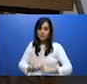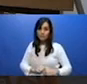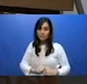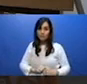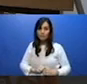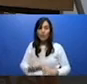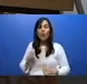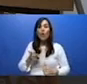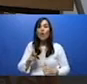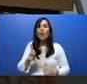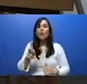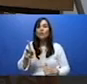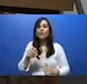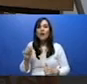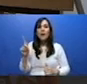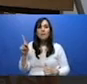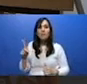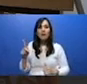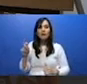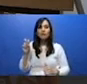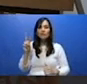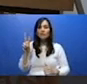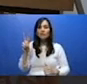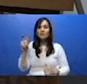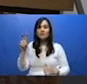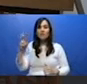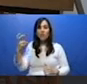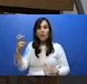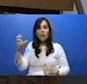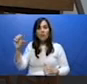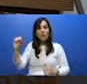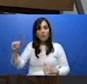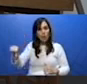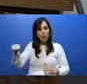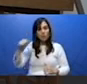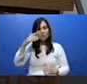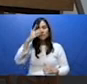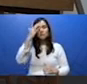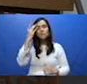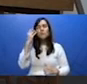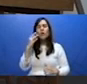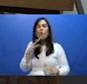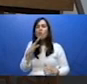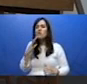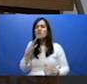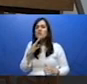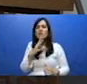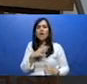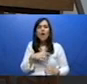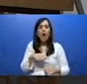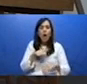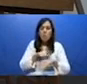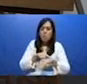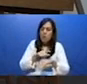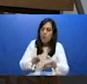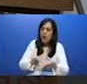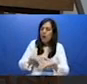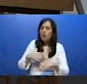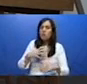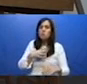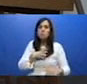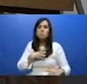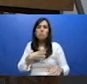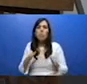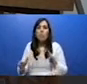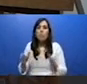Continuando na página 259, conhecendo um pouco desses momentos, né, e das extinções